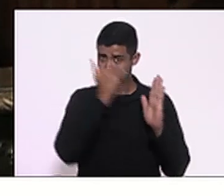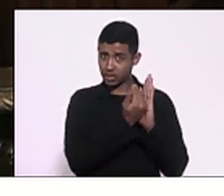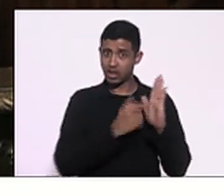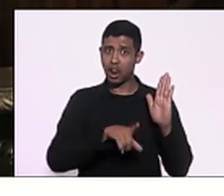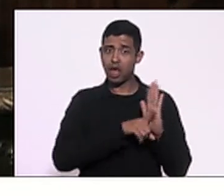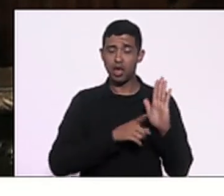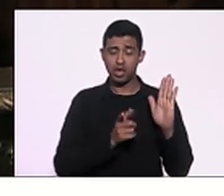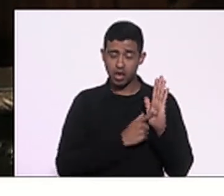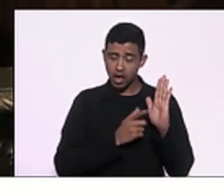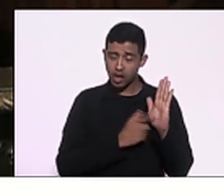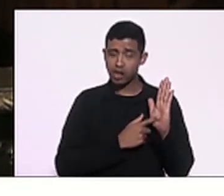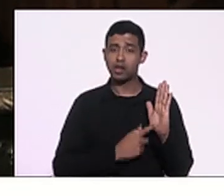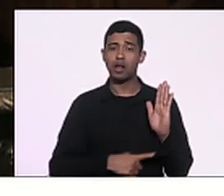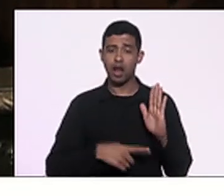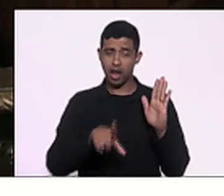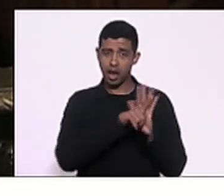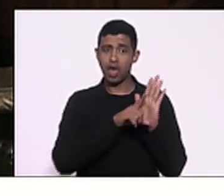mais o Ministério quer estudar?